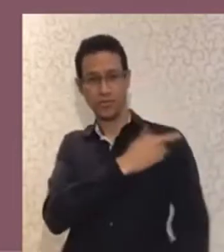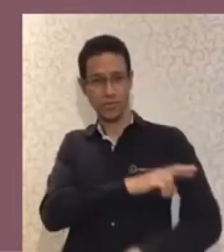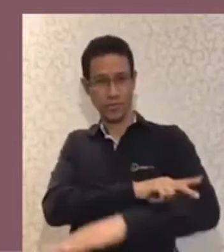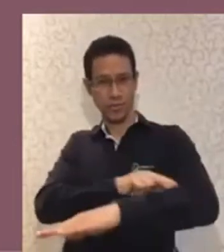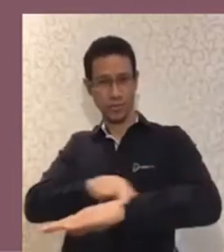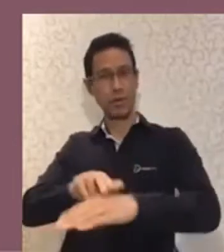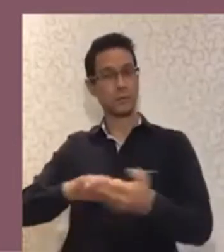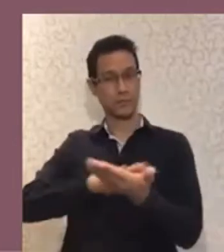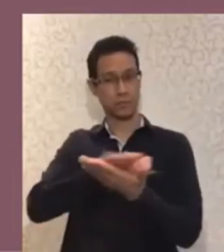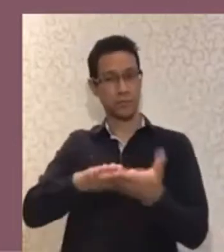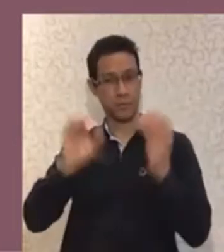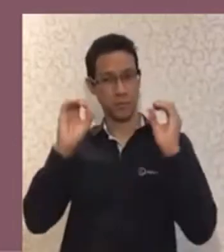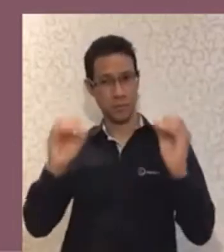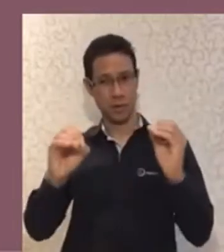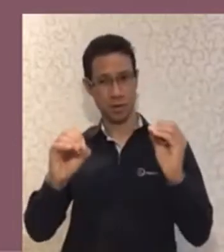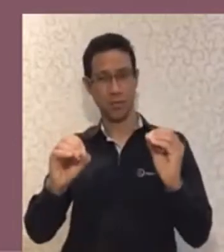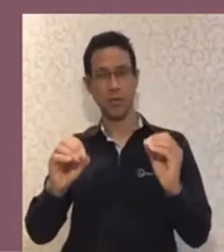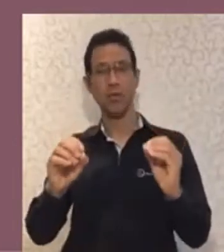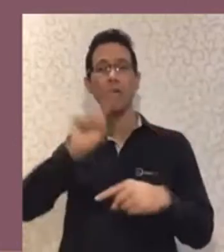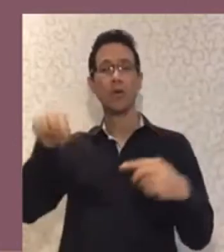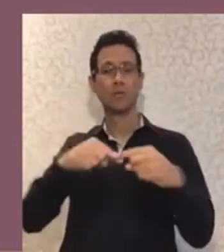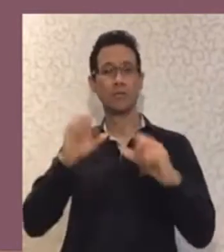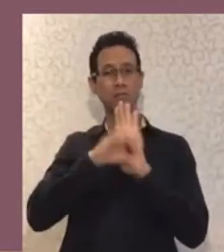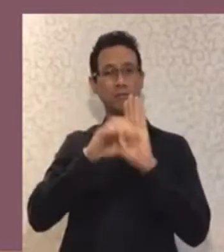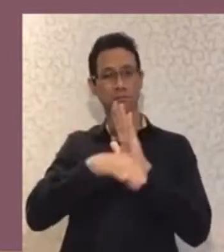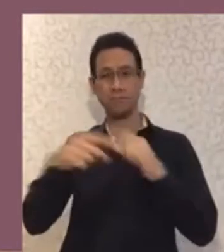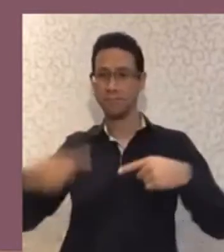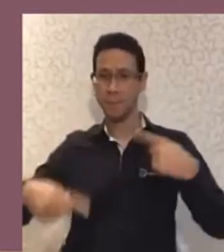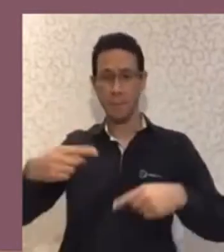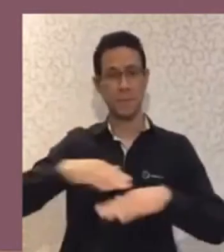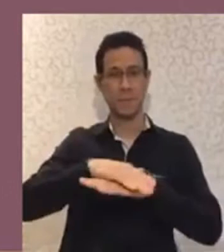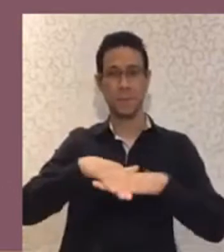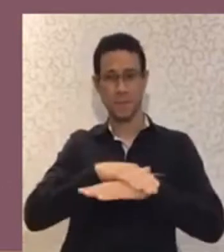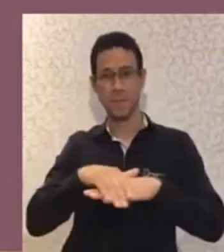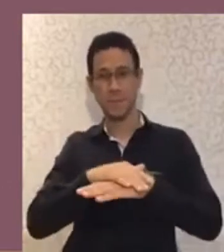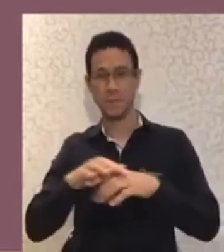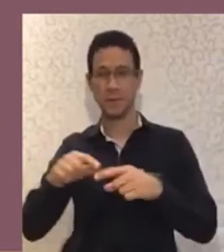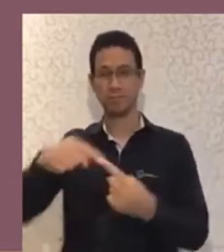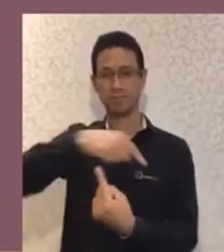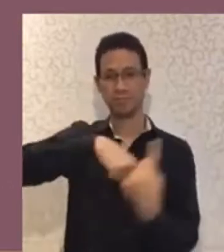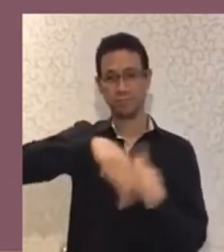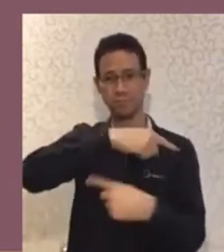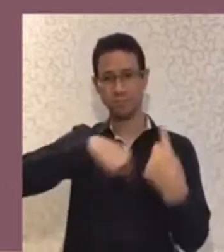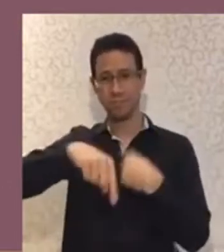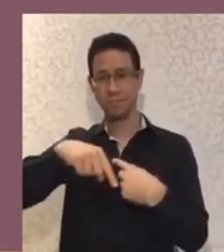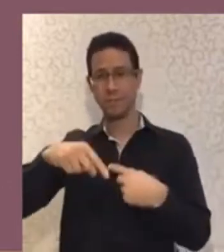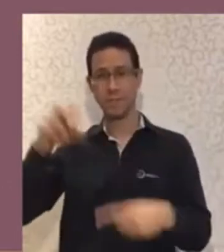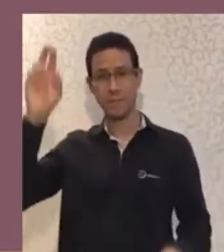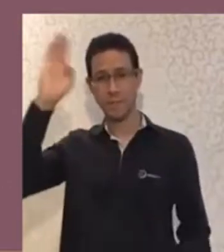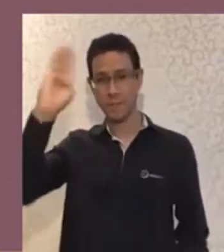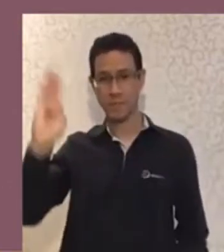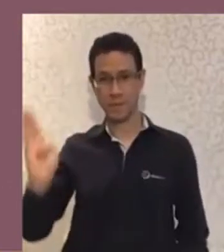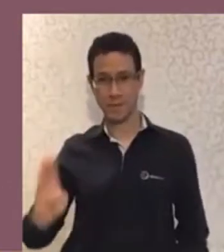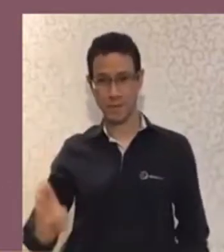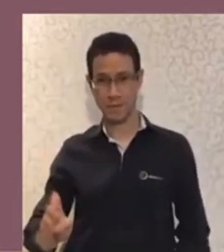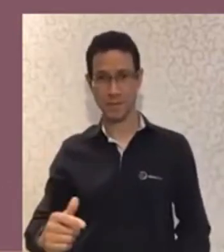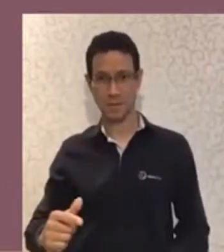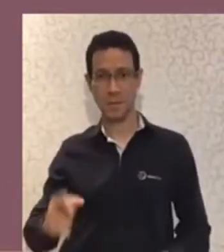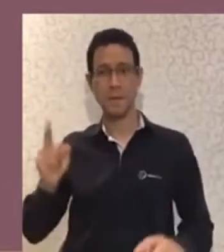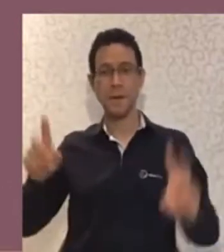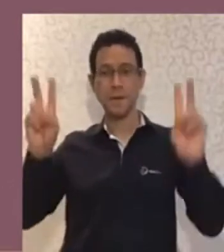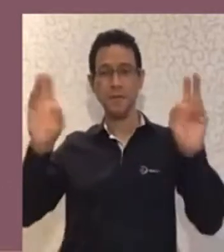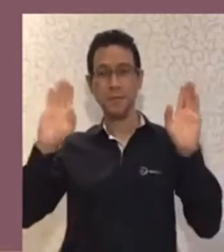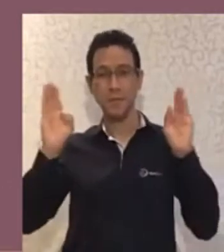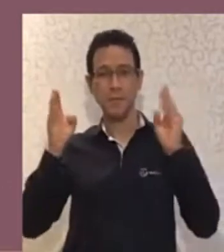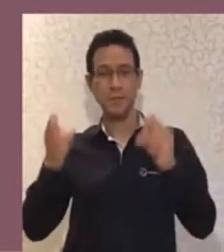na discussão das relações raciais brasileiras, em específico aqueles nos quais a discussão centraliza o lugar do